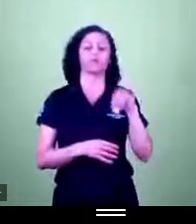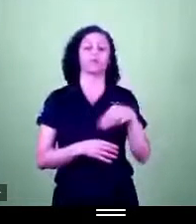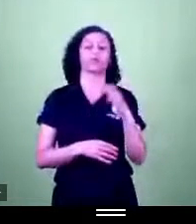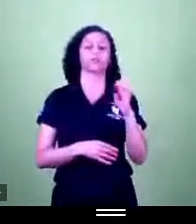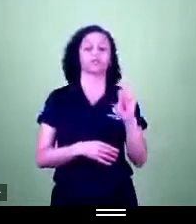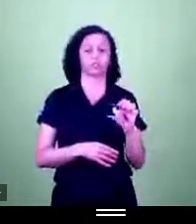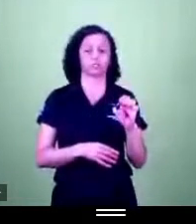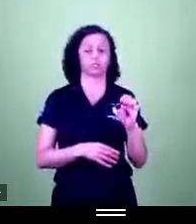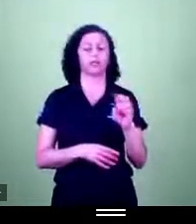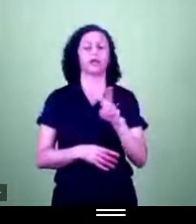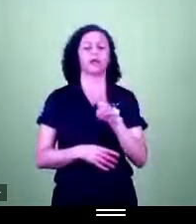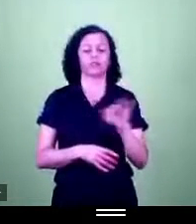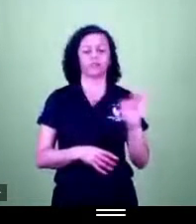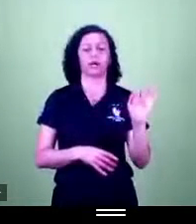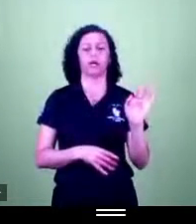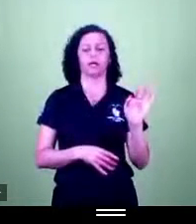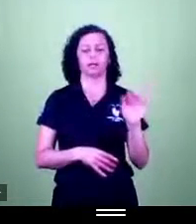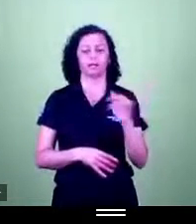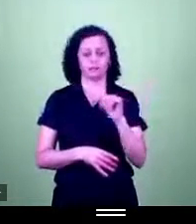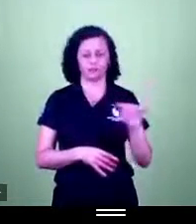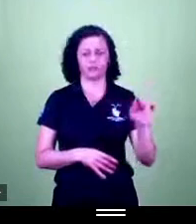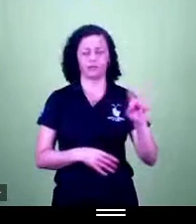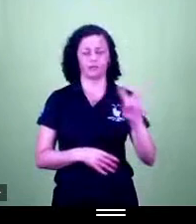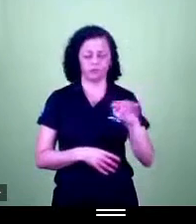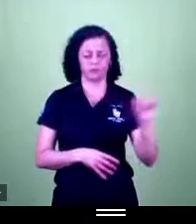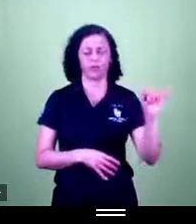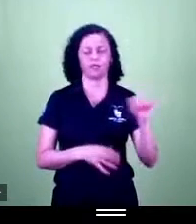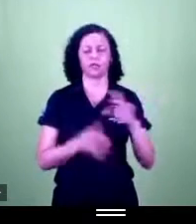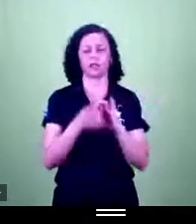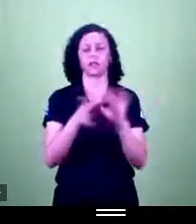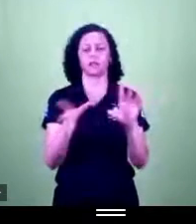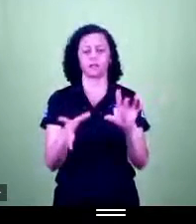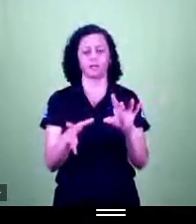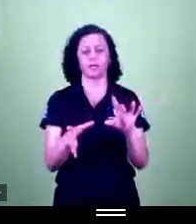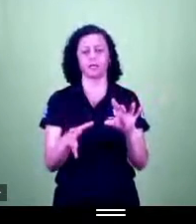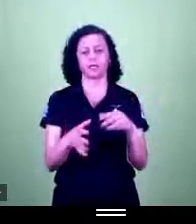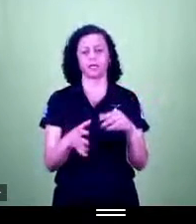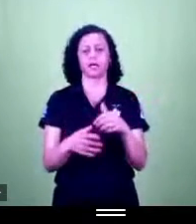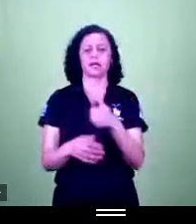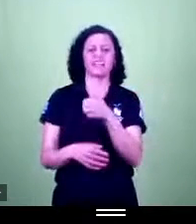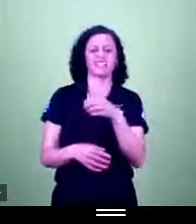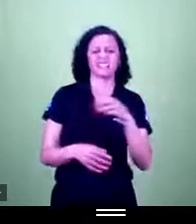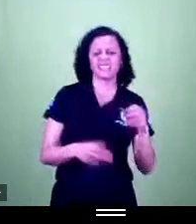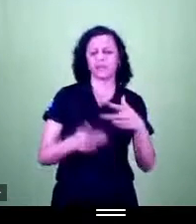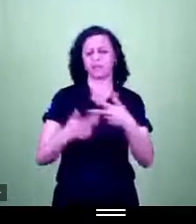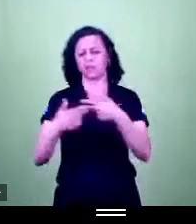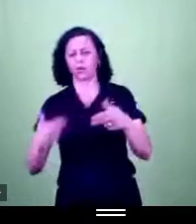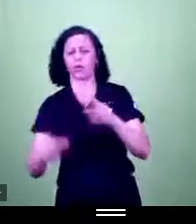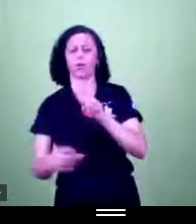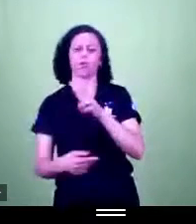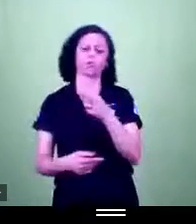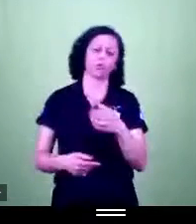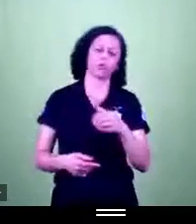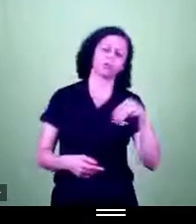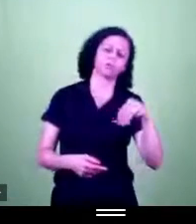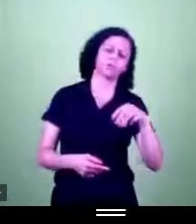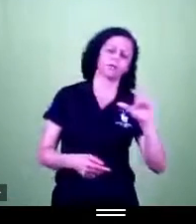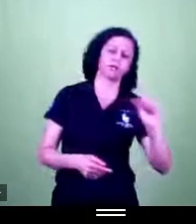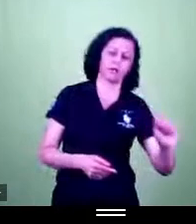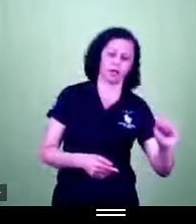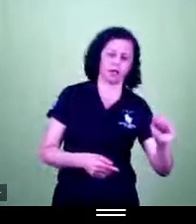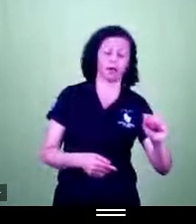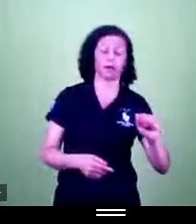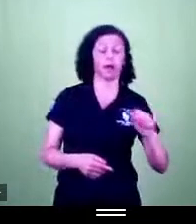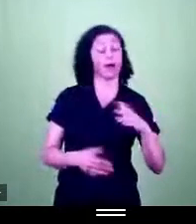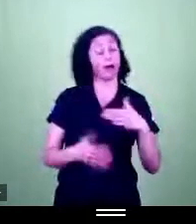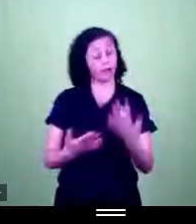2 A, 5 A, né? Independente. E a tensão que eu vou ter pode variar. Então, a tensão na carga vai variar,